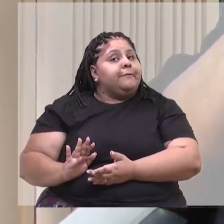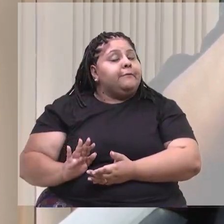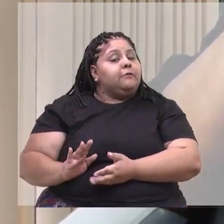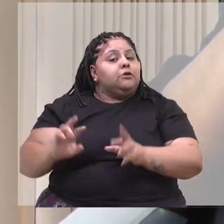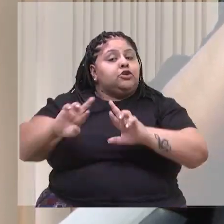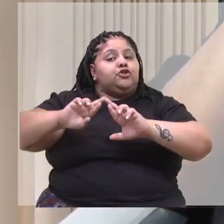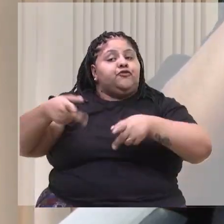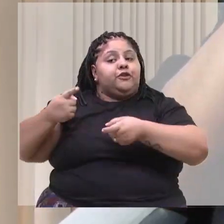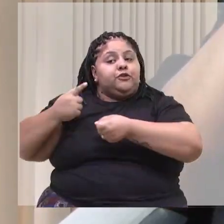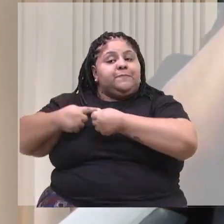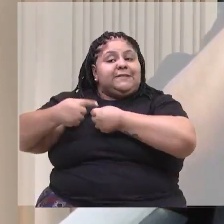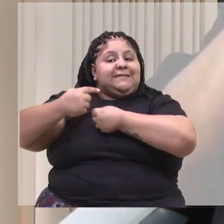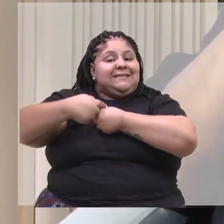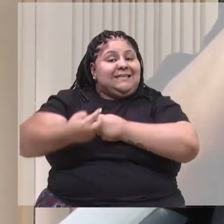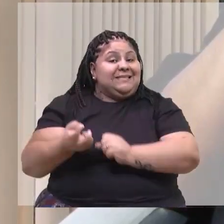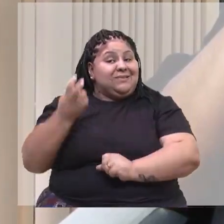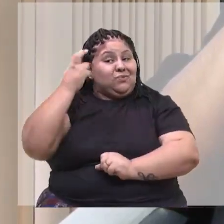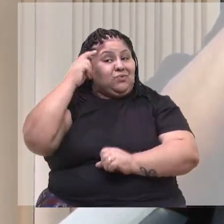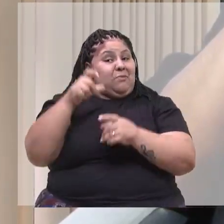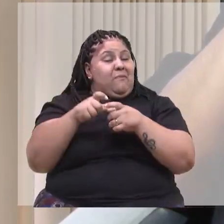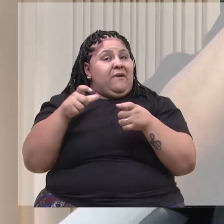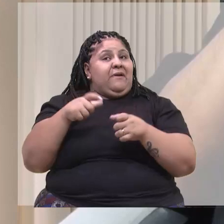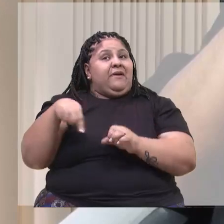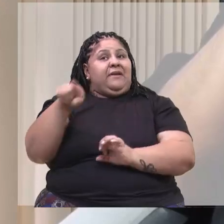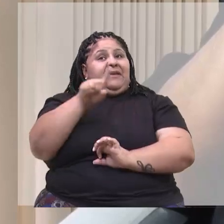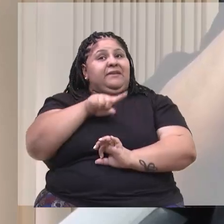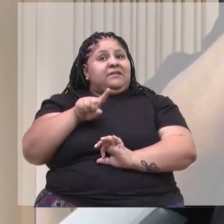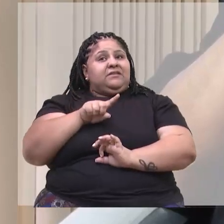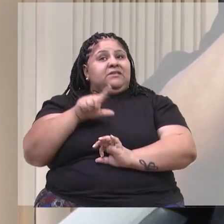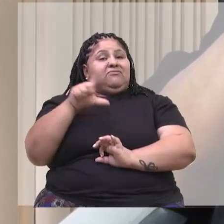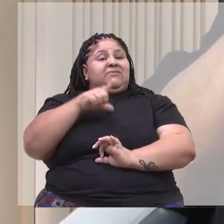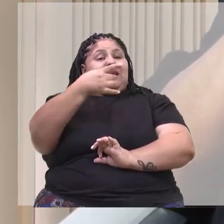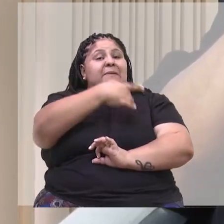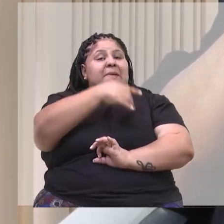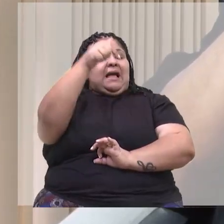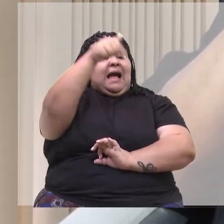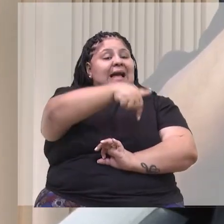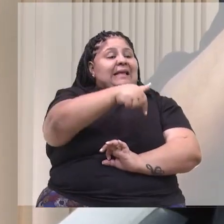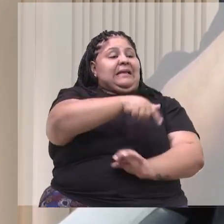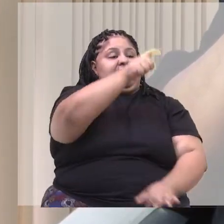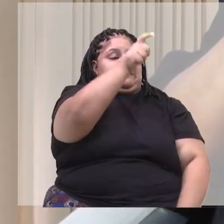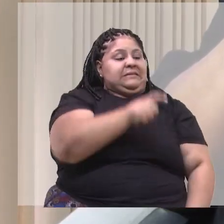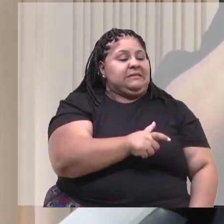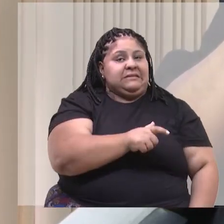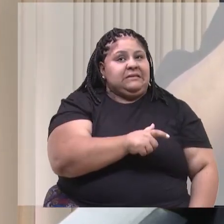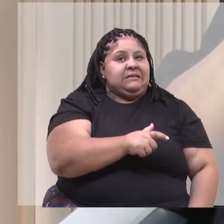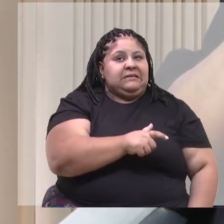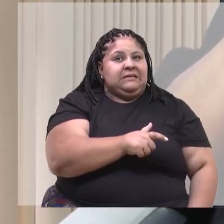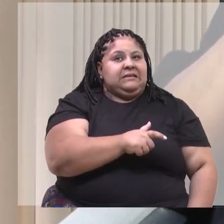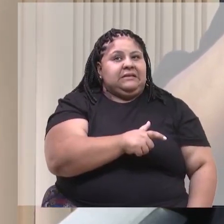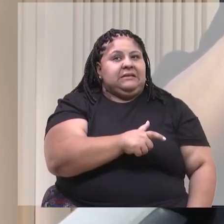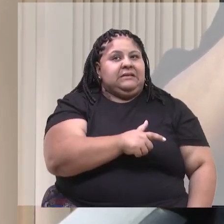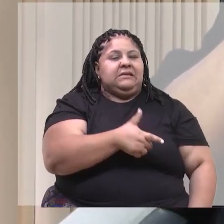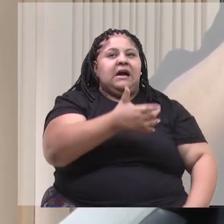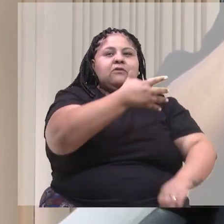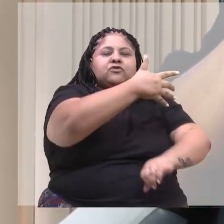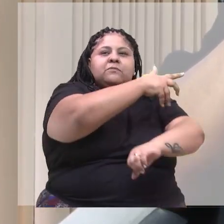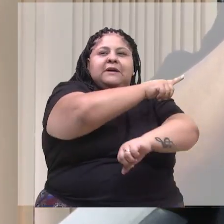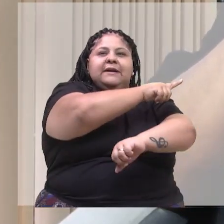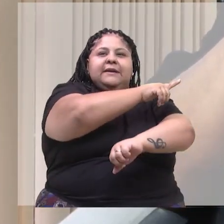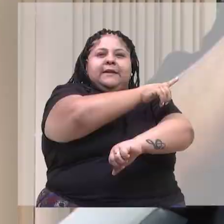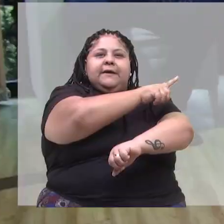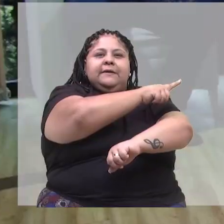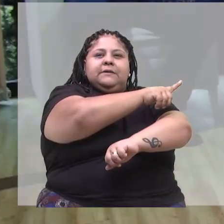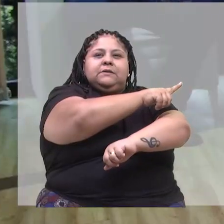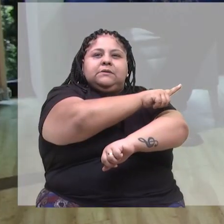que nem tu vai para uma cidade que tem uma cultura maior, que tem uma coisa, eles abrem as portas e não tem medo, mas aqui ainda o pessoal ainda não se acostumou com isso.